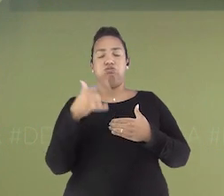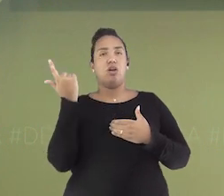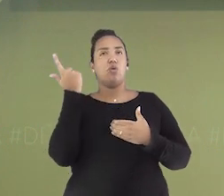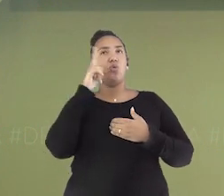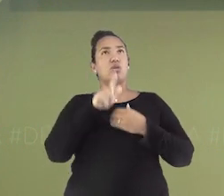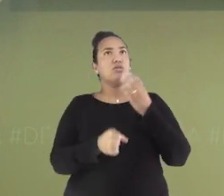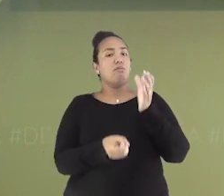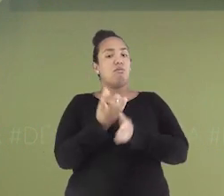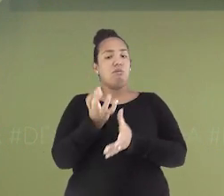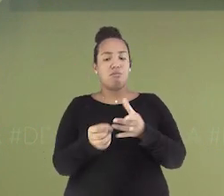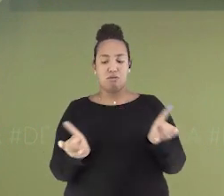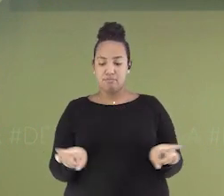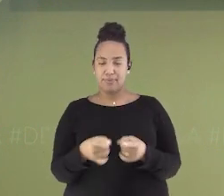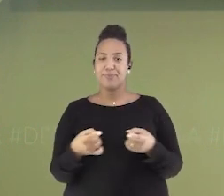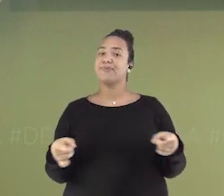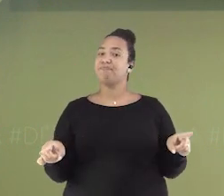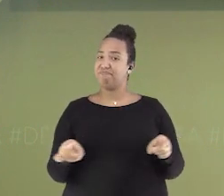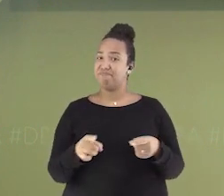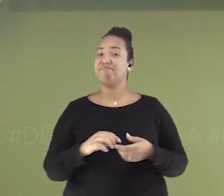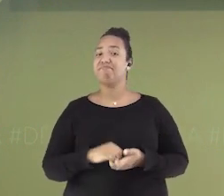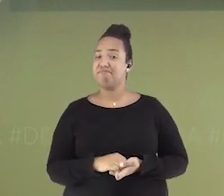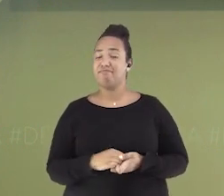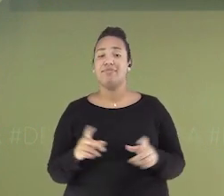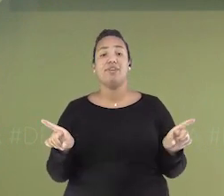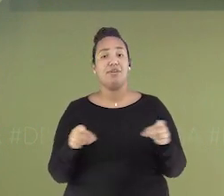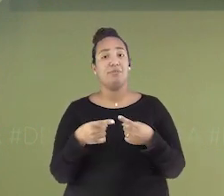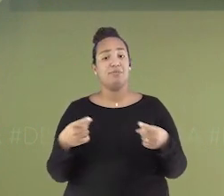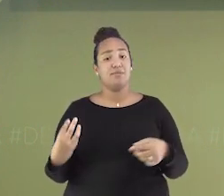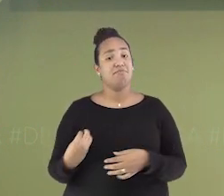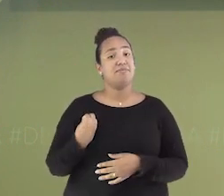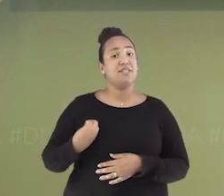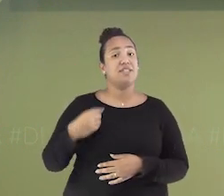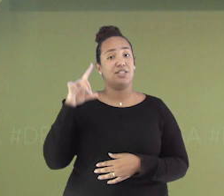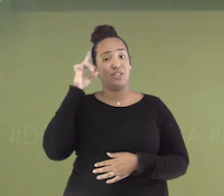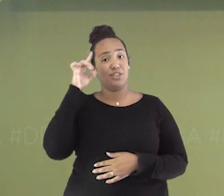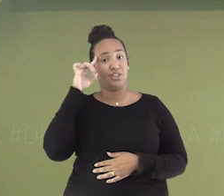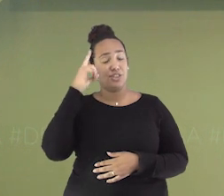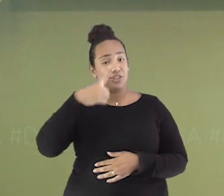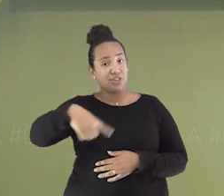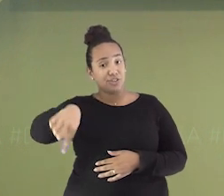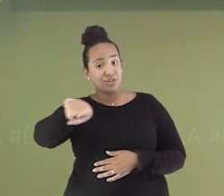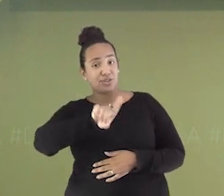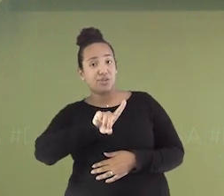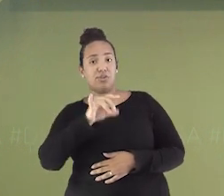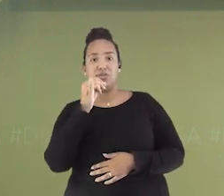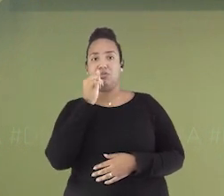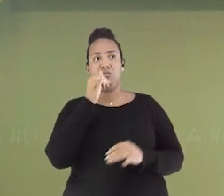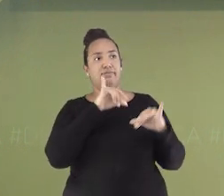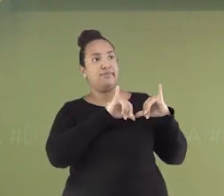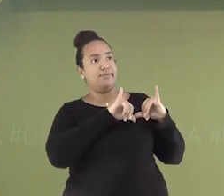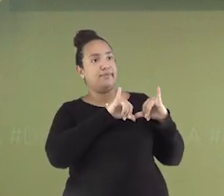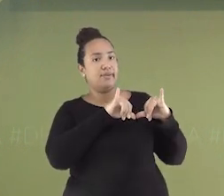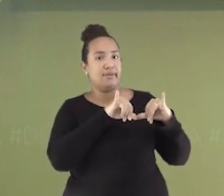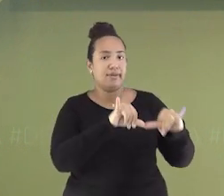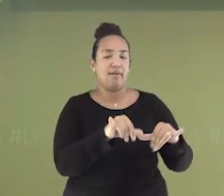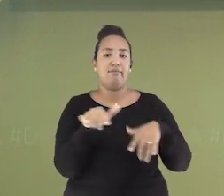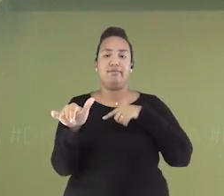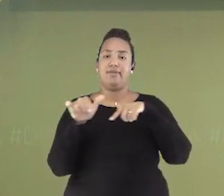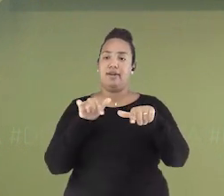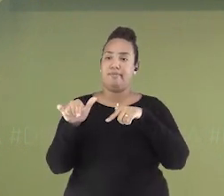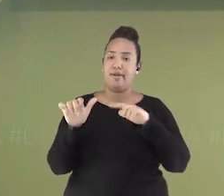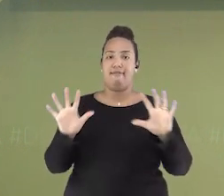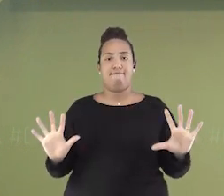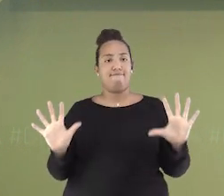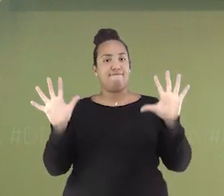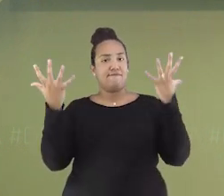para determinar sua criação. A música está presente no nosso cotidiano, quando vamos para o trabalho, quando fazemos compras no supermercado,